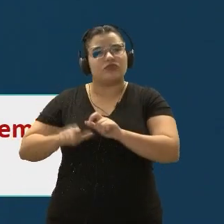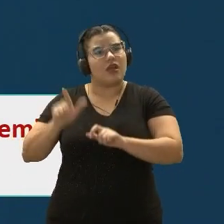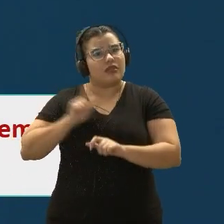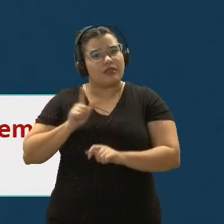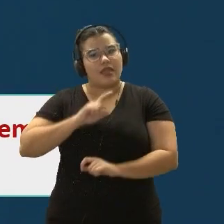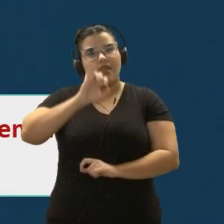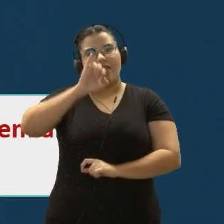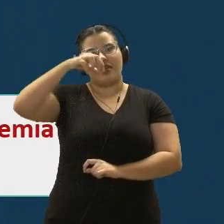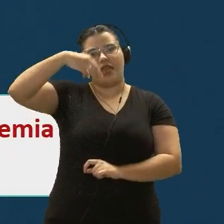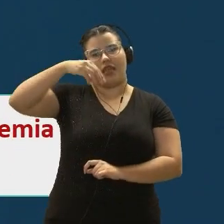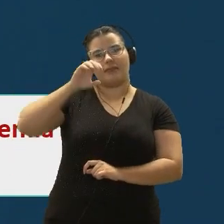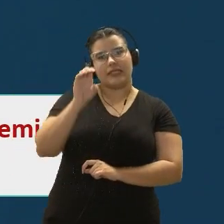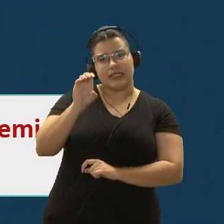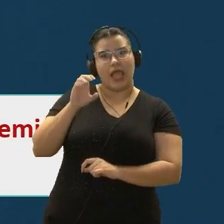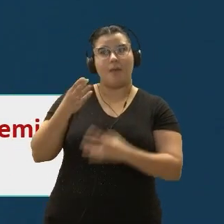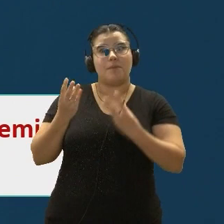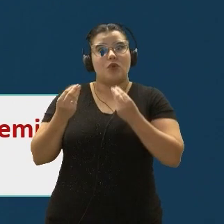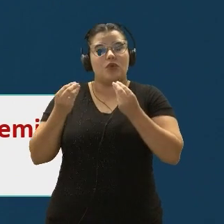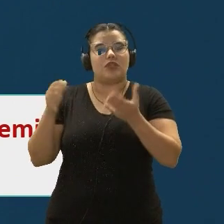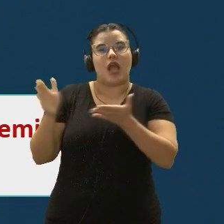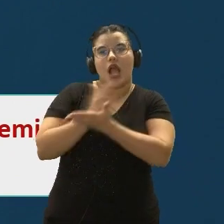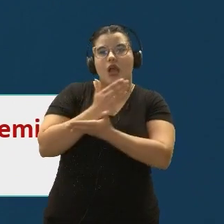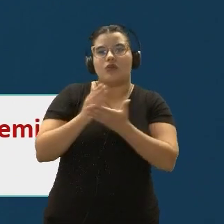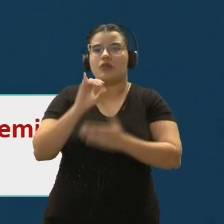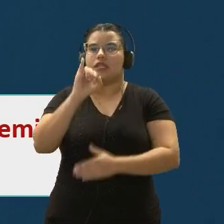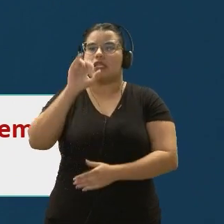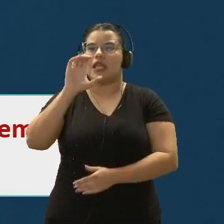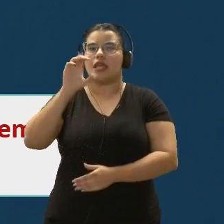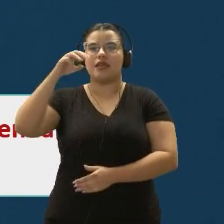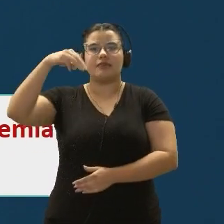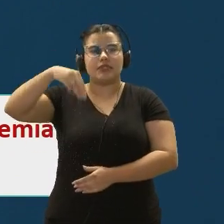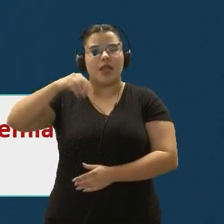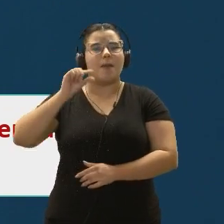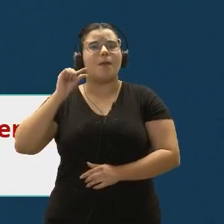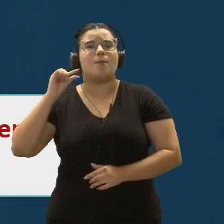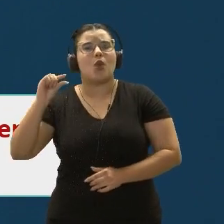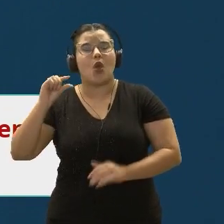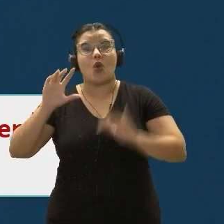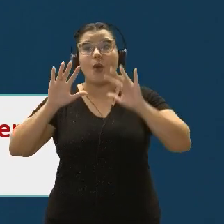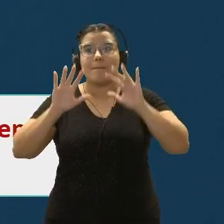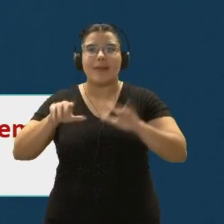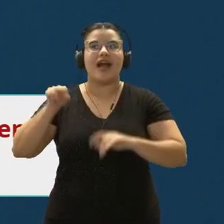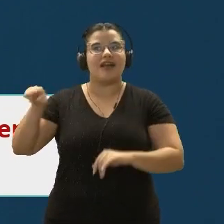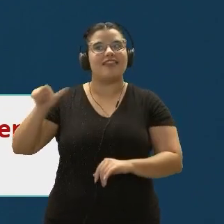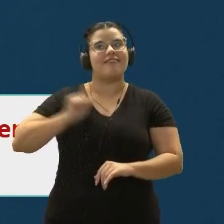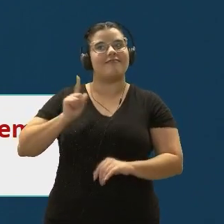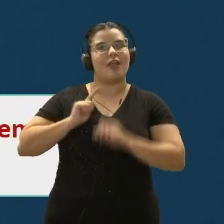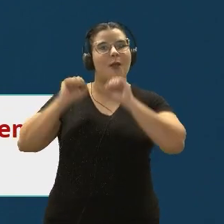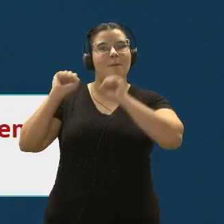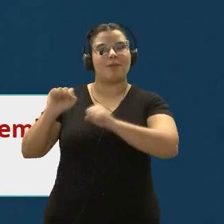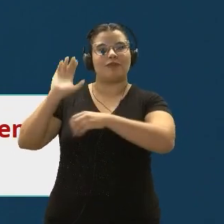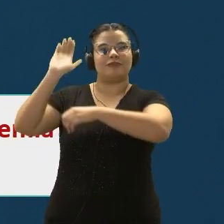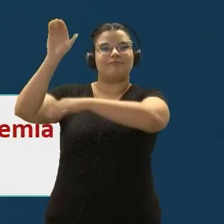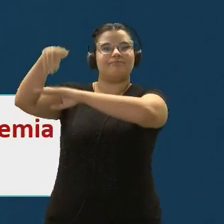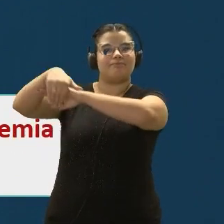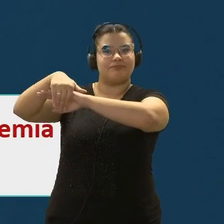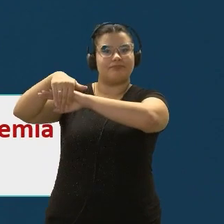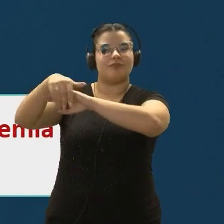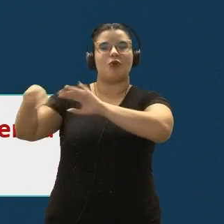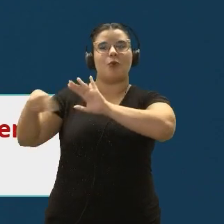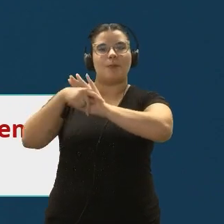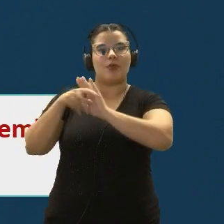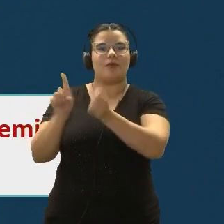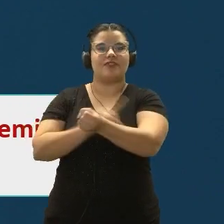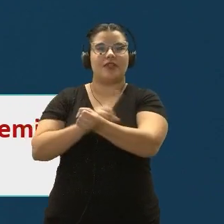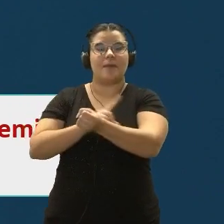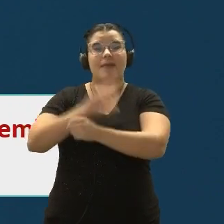não significa que ele está livre do diabetes. Aquilo que mais prejudica o paciente com diabetes é a obesidade